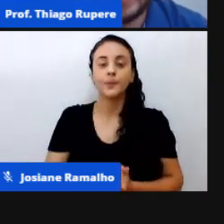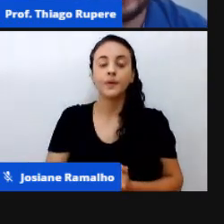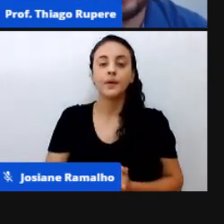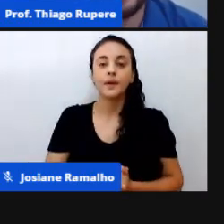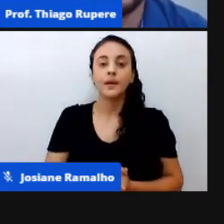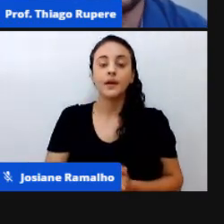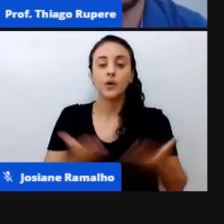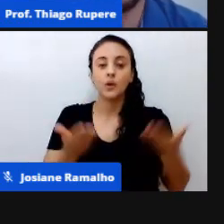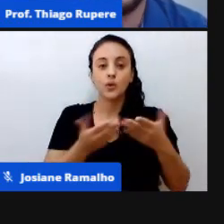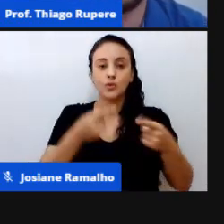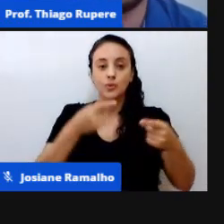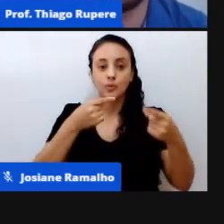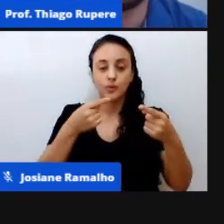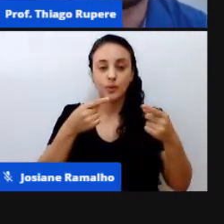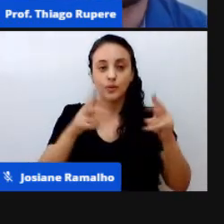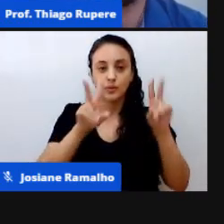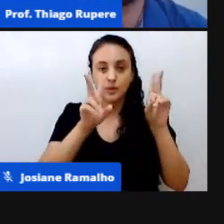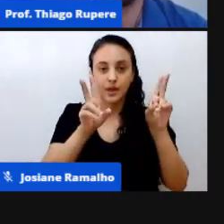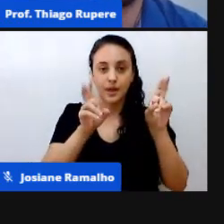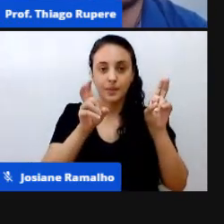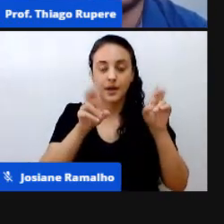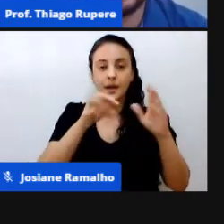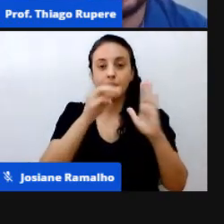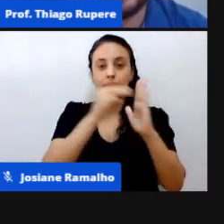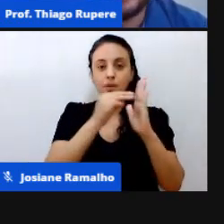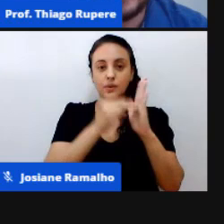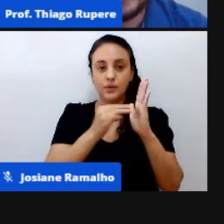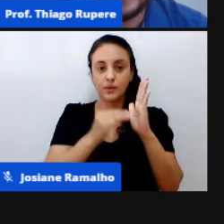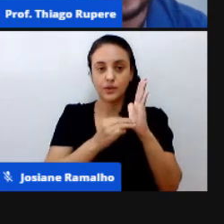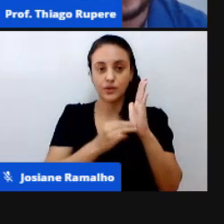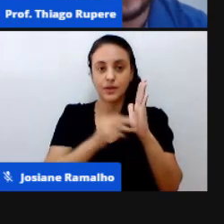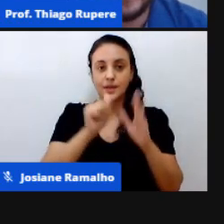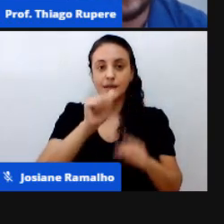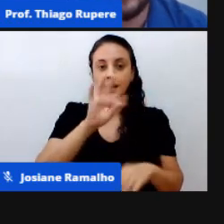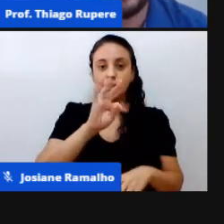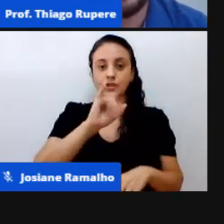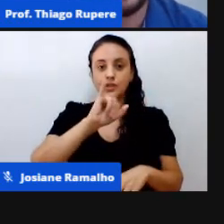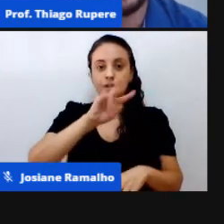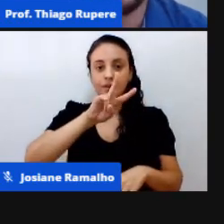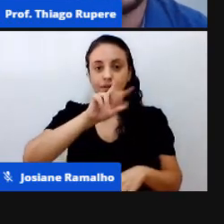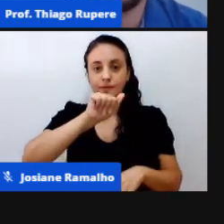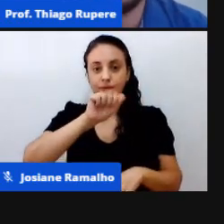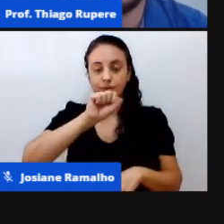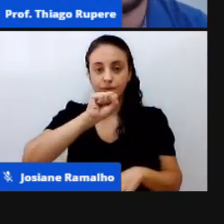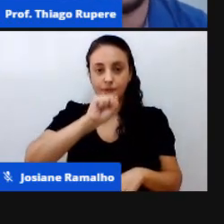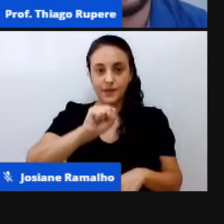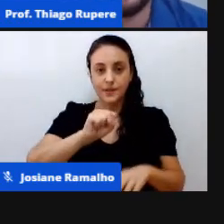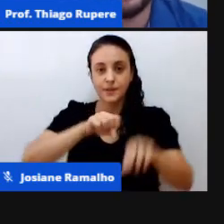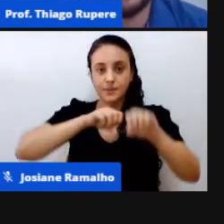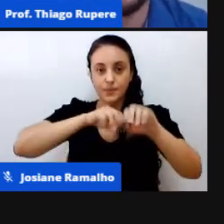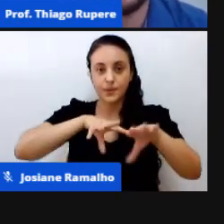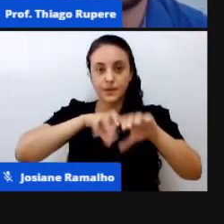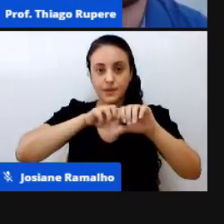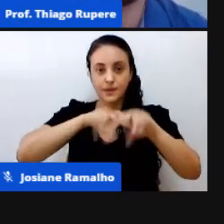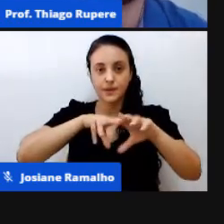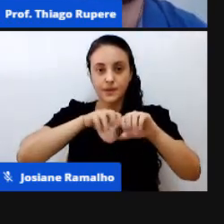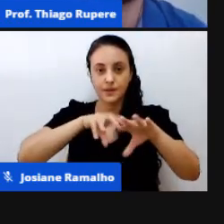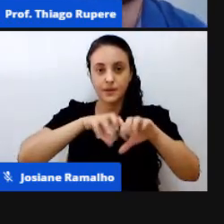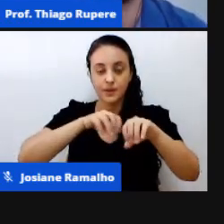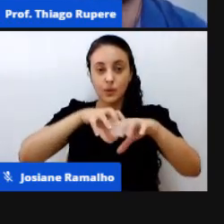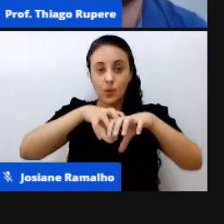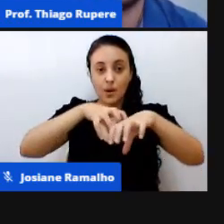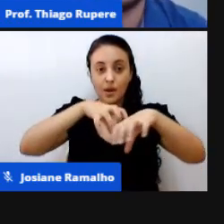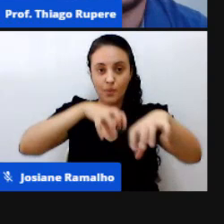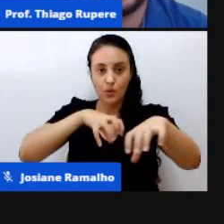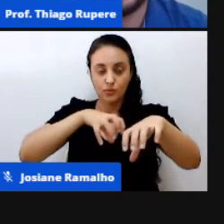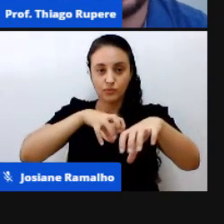ativas para o ensino remoto de língua portuguesa. No caso, os professores, né, que eu já disse, o professor